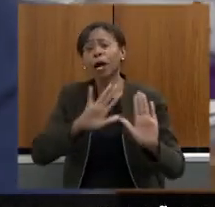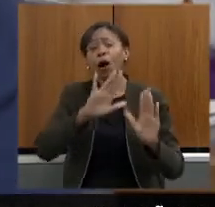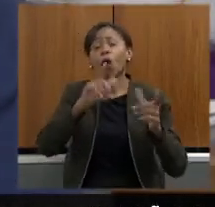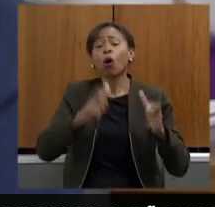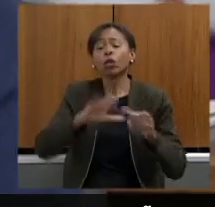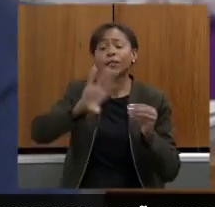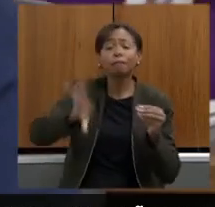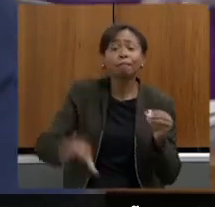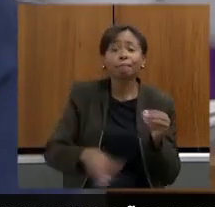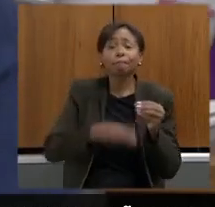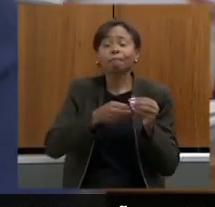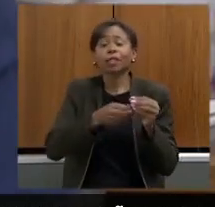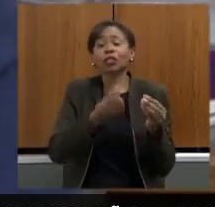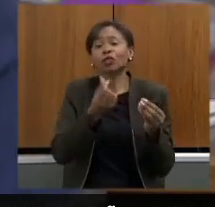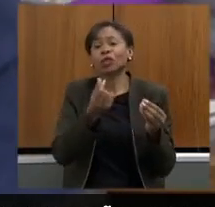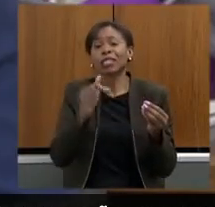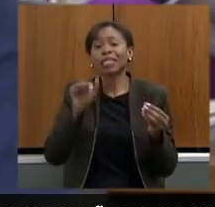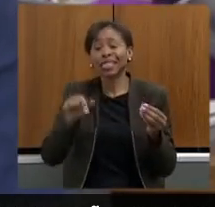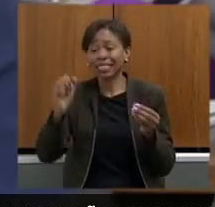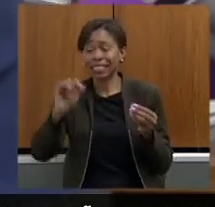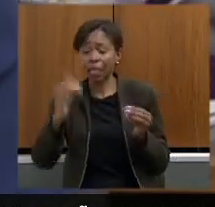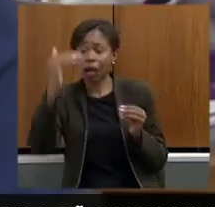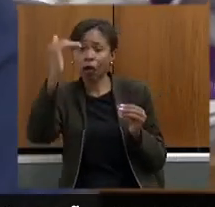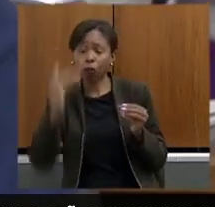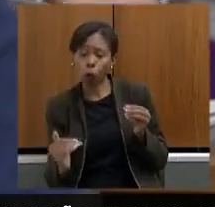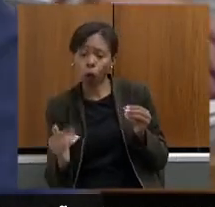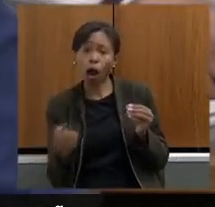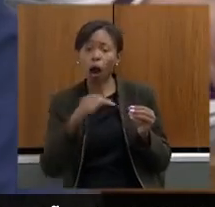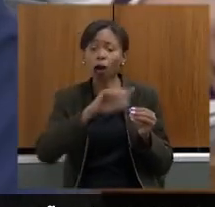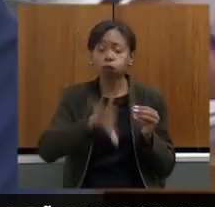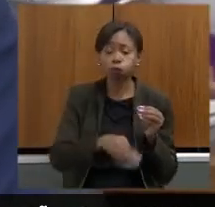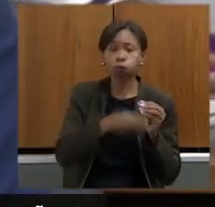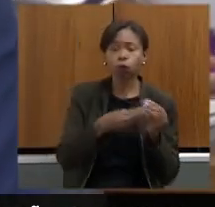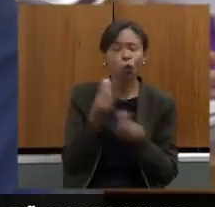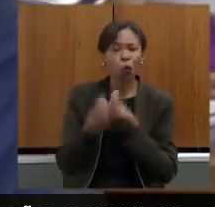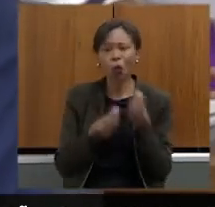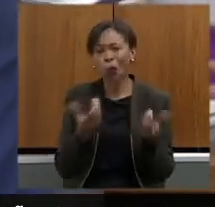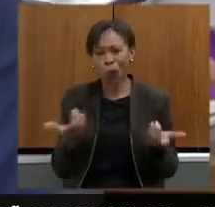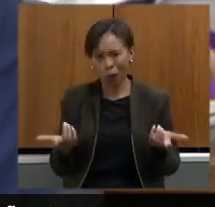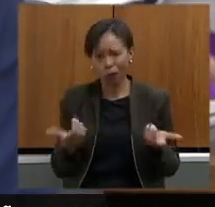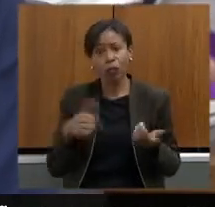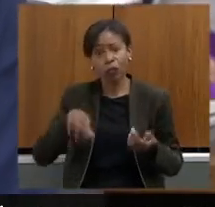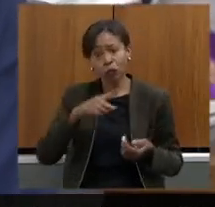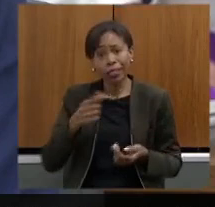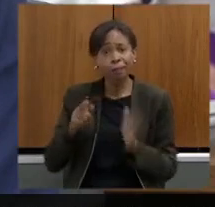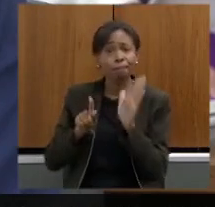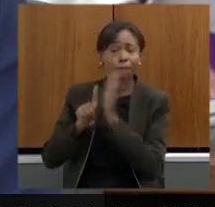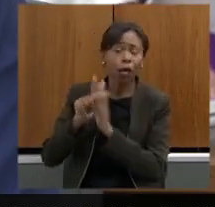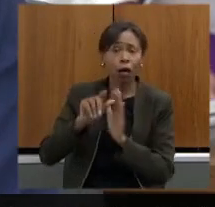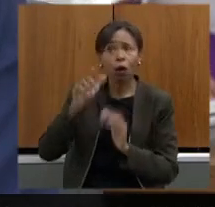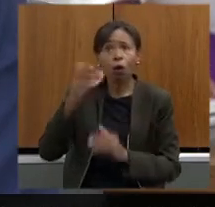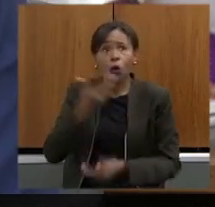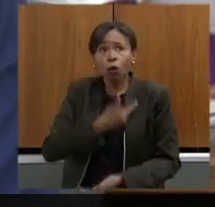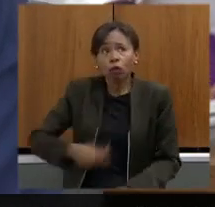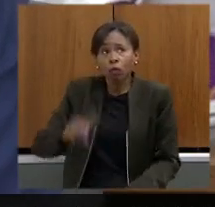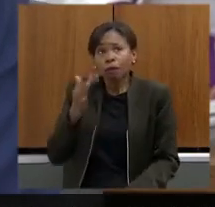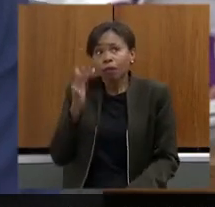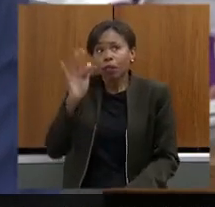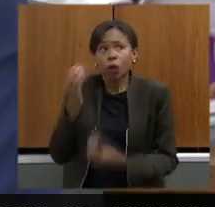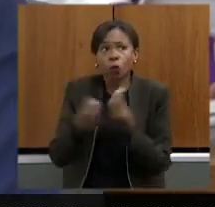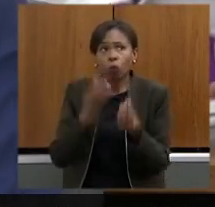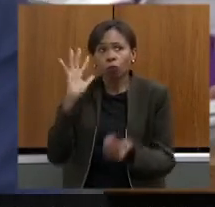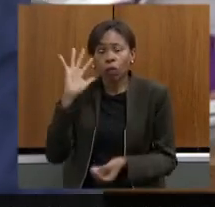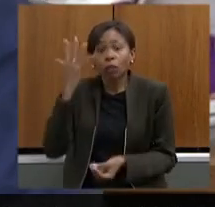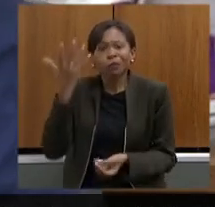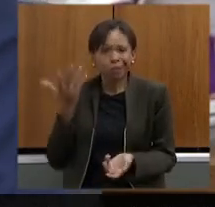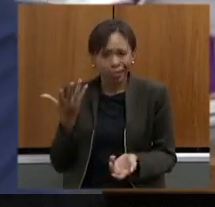daquela é redução e é o que nós estamos é só um com o Governo Federal para que respostas sejam dadas acho que é